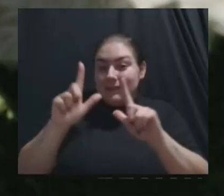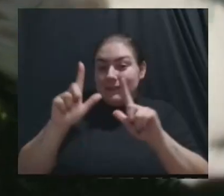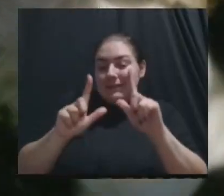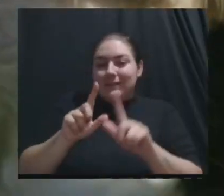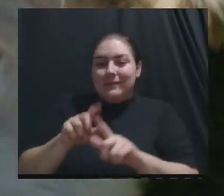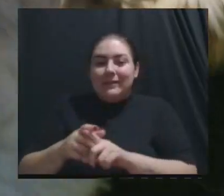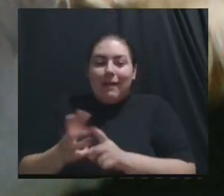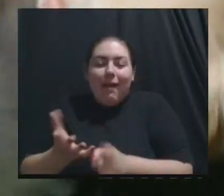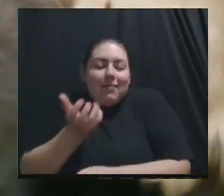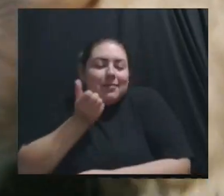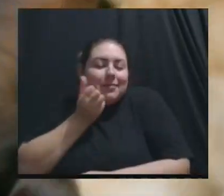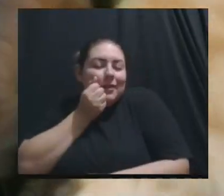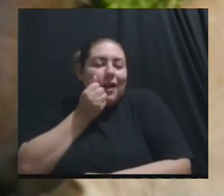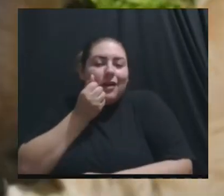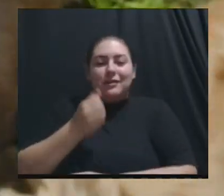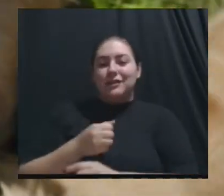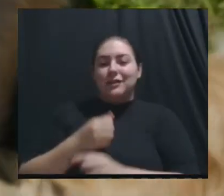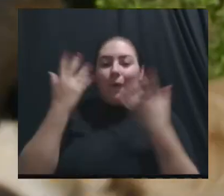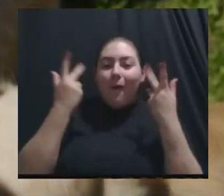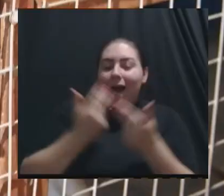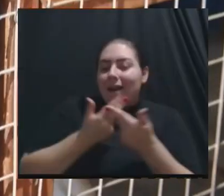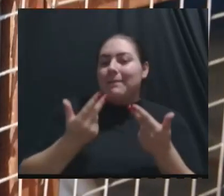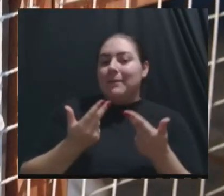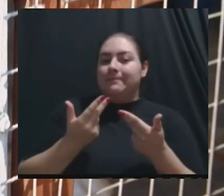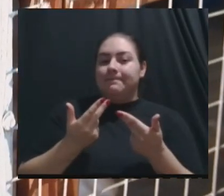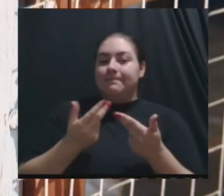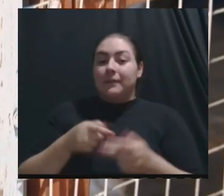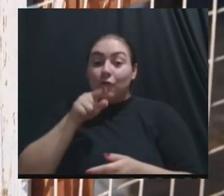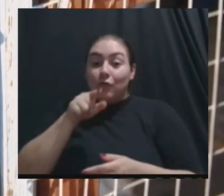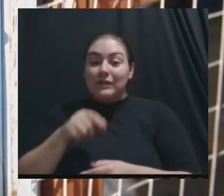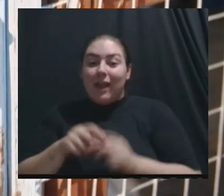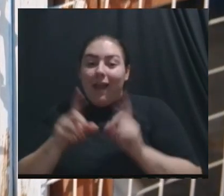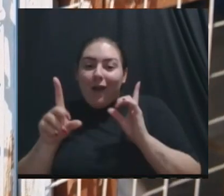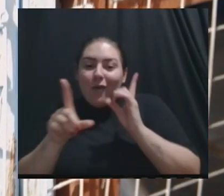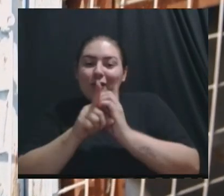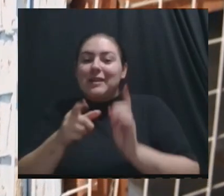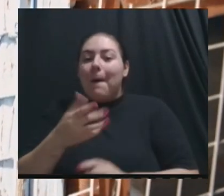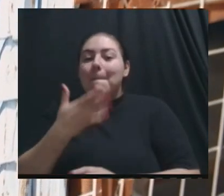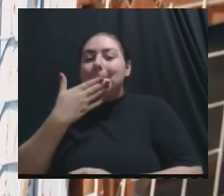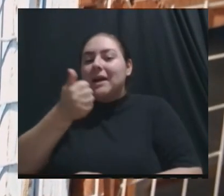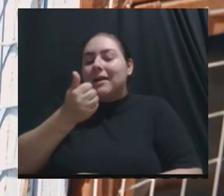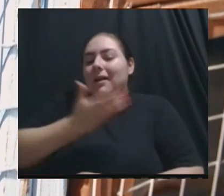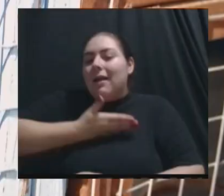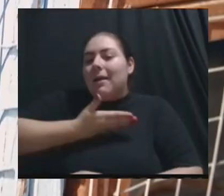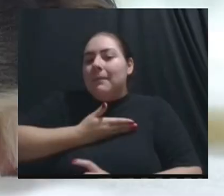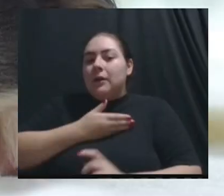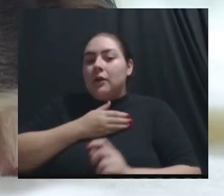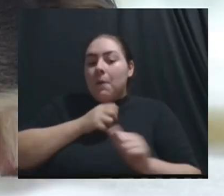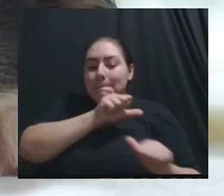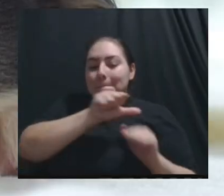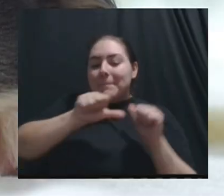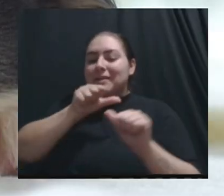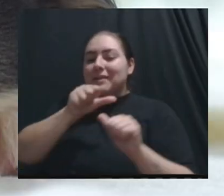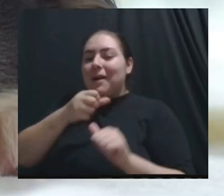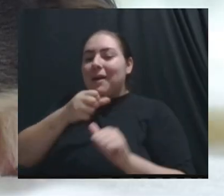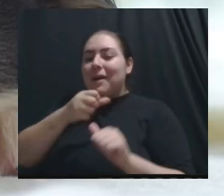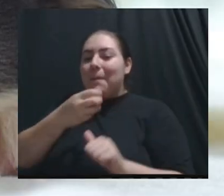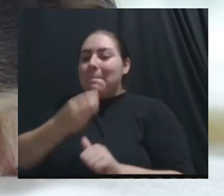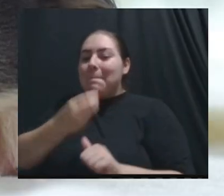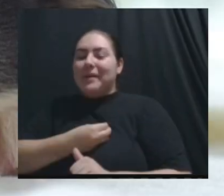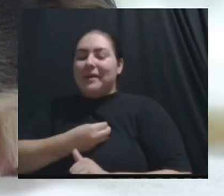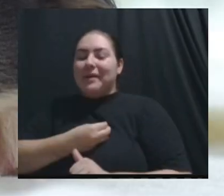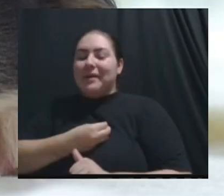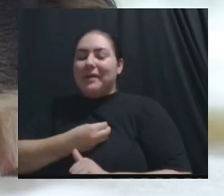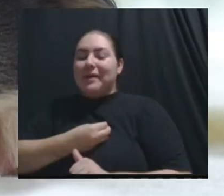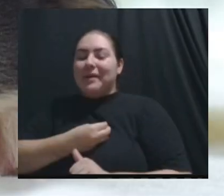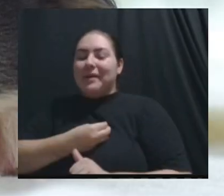Bichinho, a chance de encontrar o seu melhor amigo e mudar uma vida para sempre. O contato para a adoção